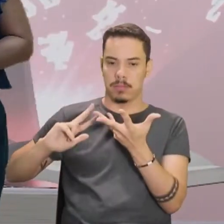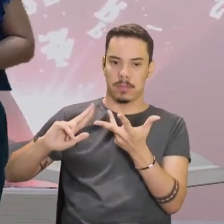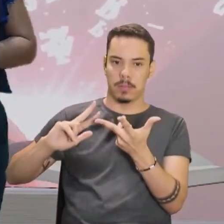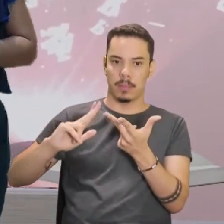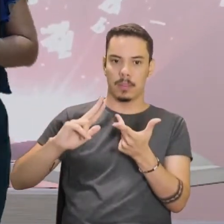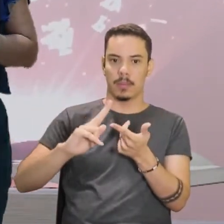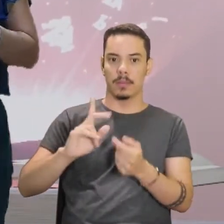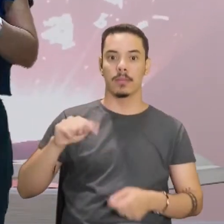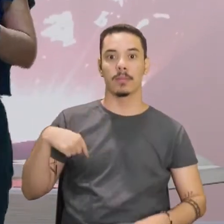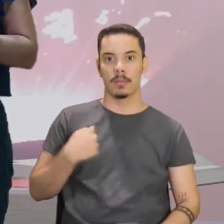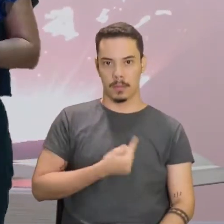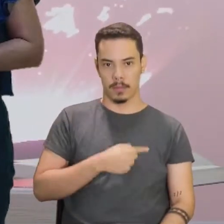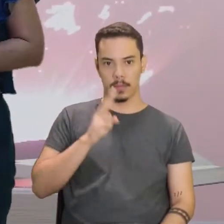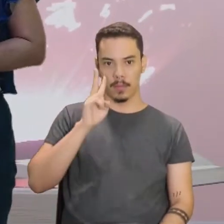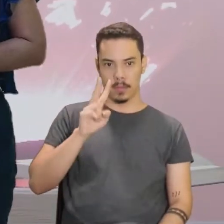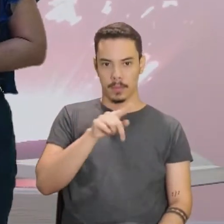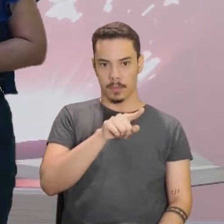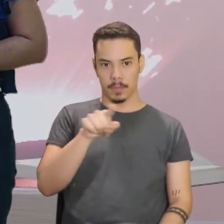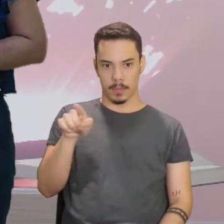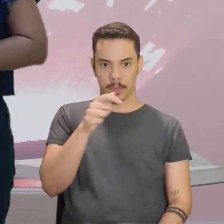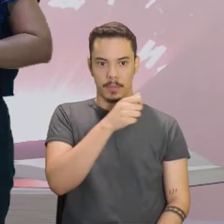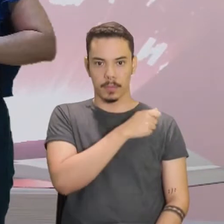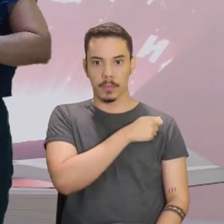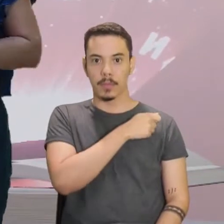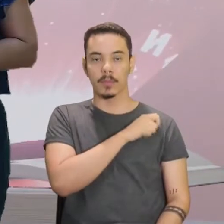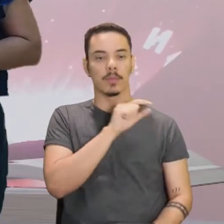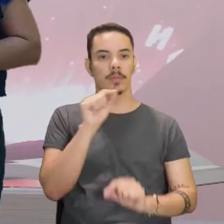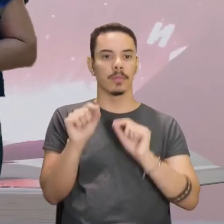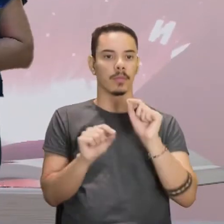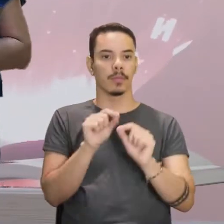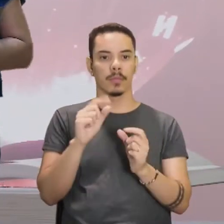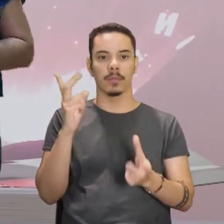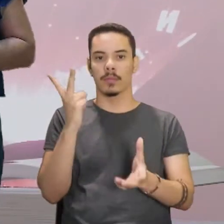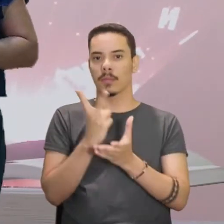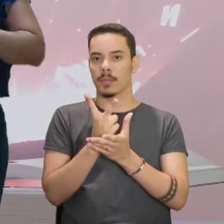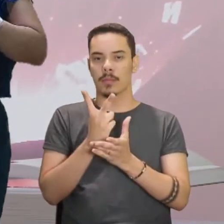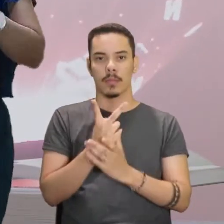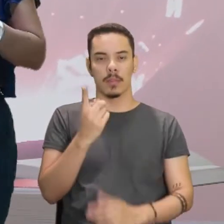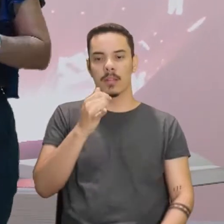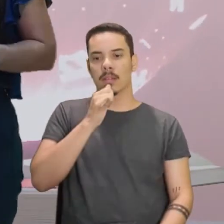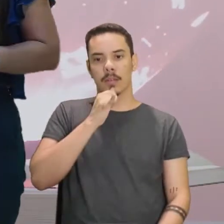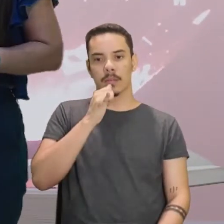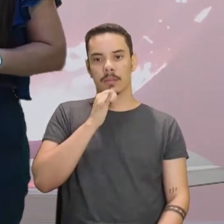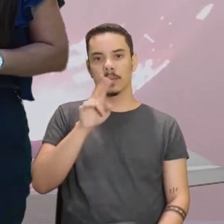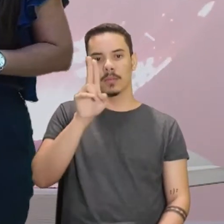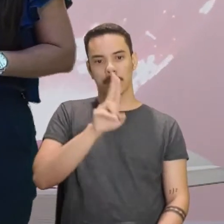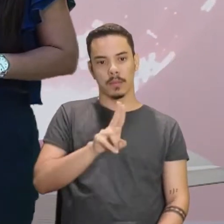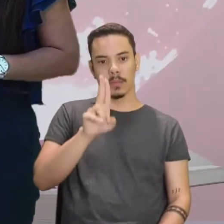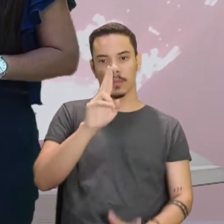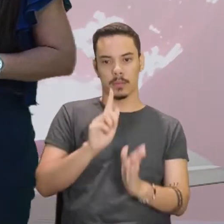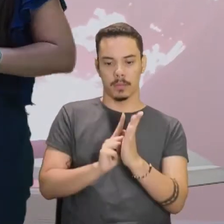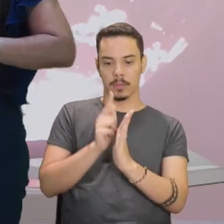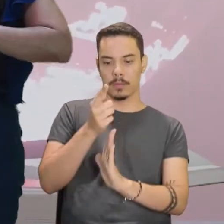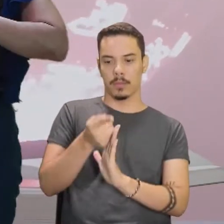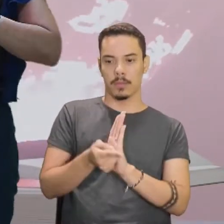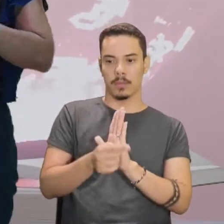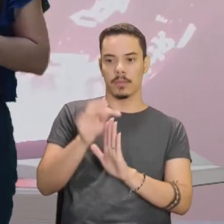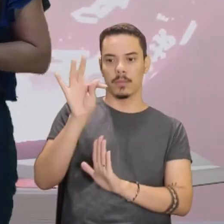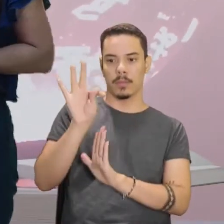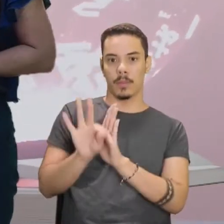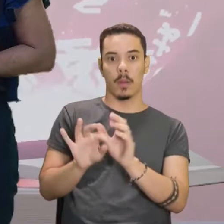gente costuma trazer para o nosso estudante sempre assim um exemplo com um gênero textual para que possa